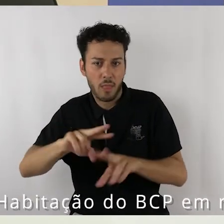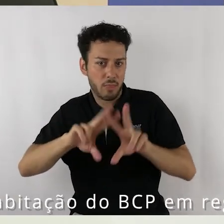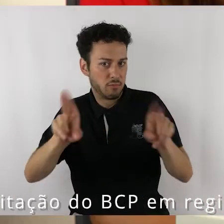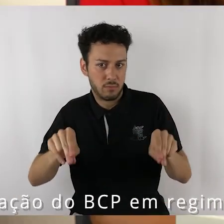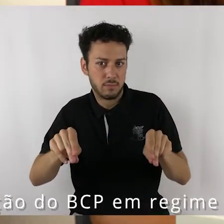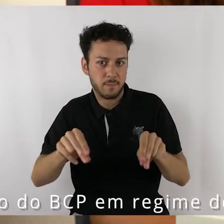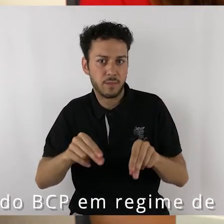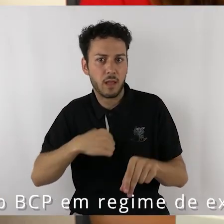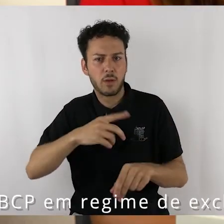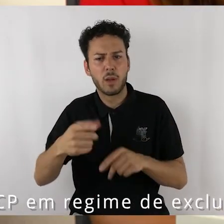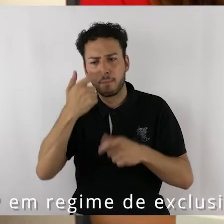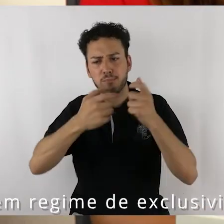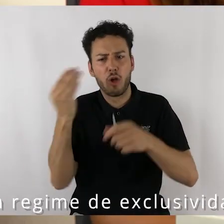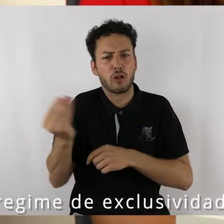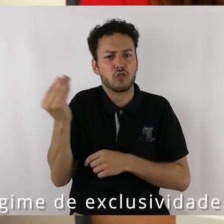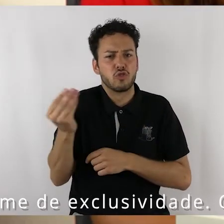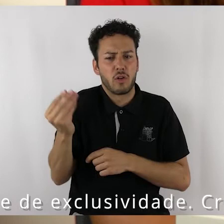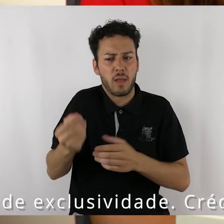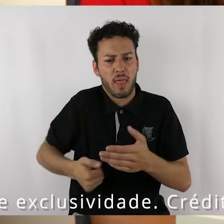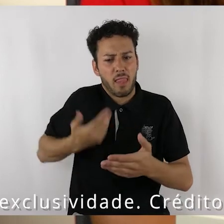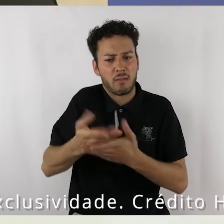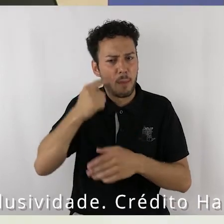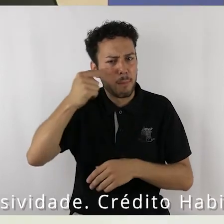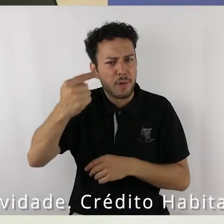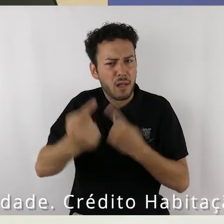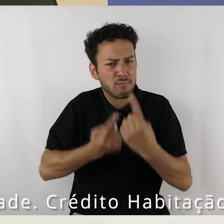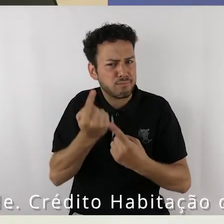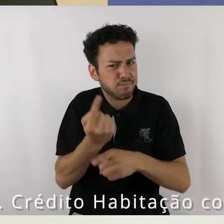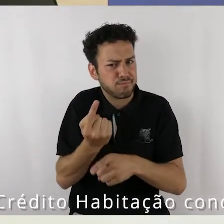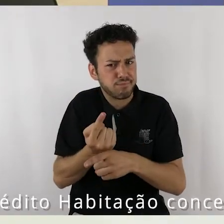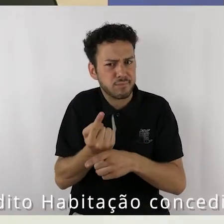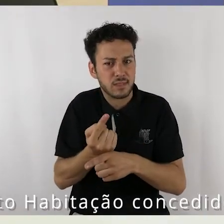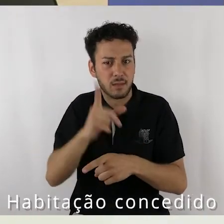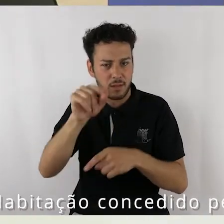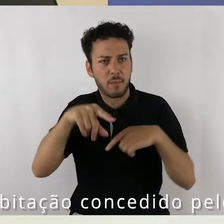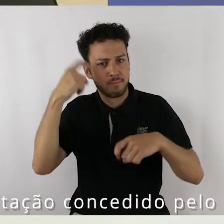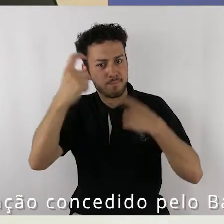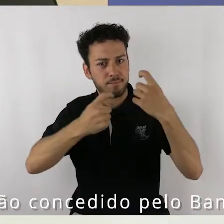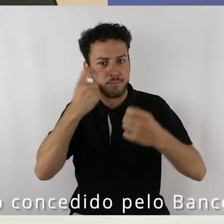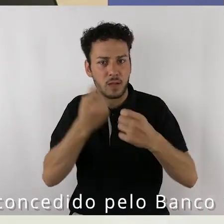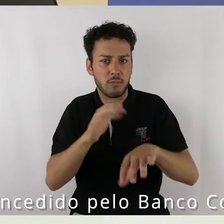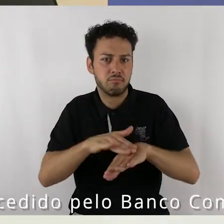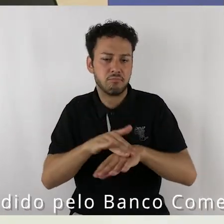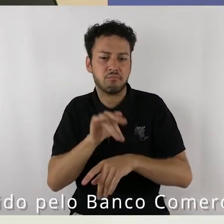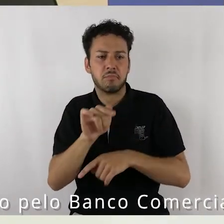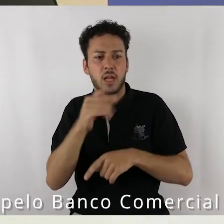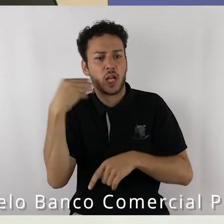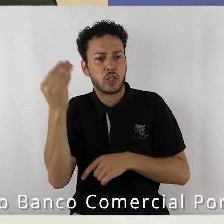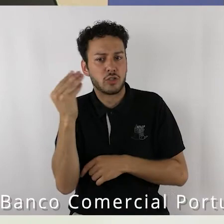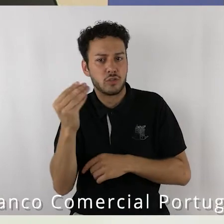e para os jovens Temos alguma oferta especial sim pensamos preciso também nesse